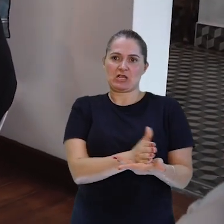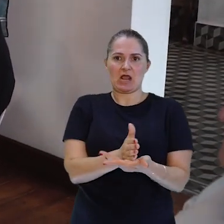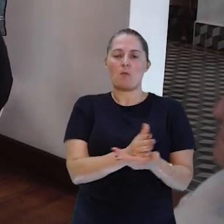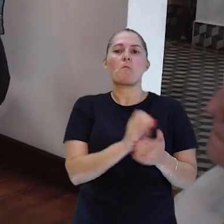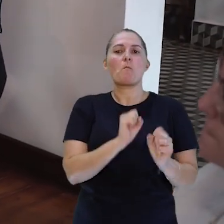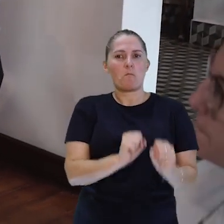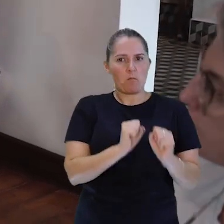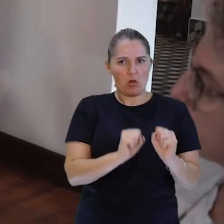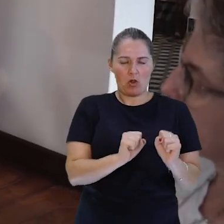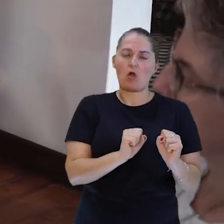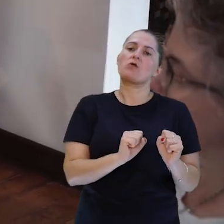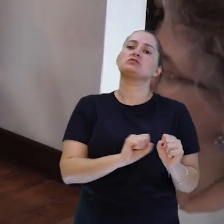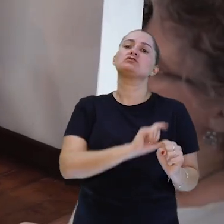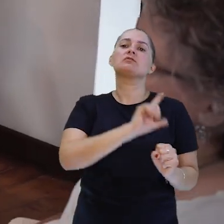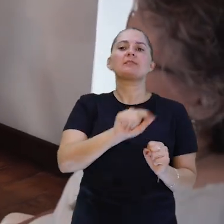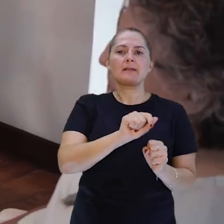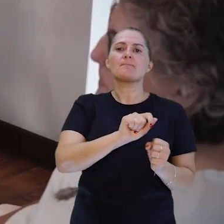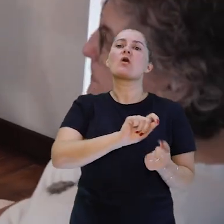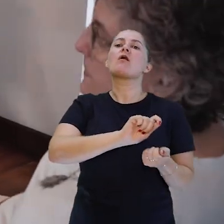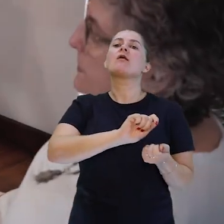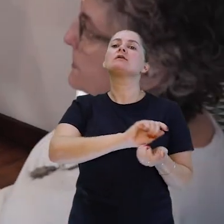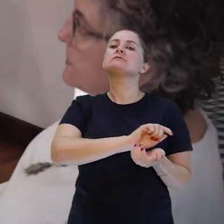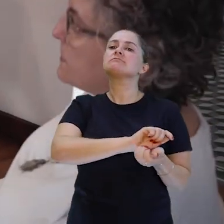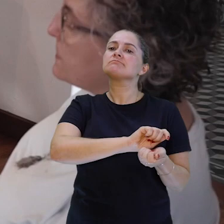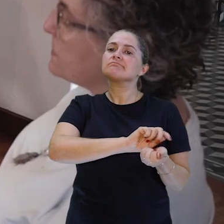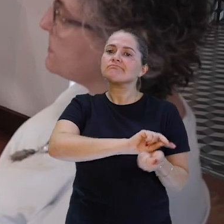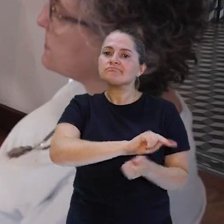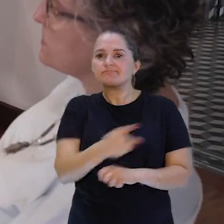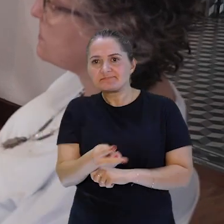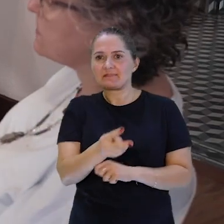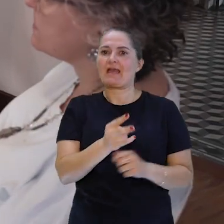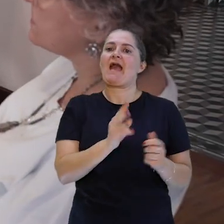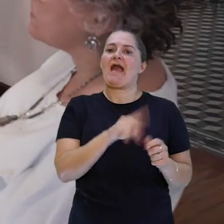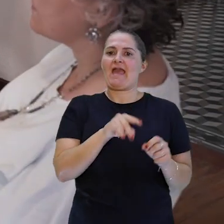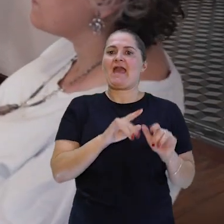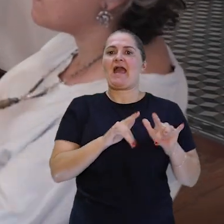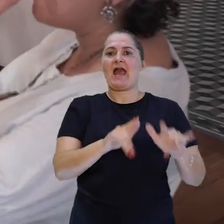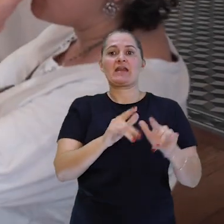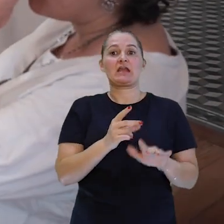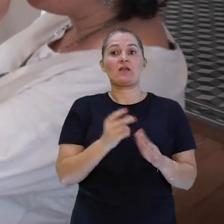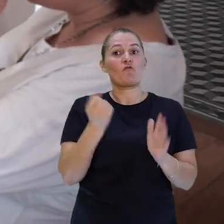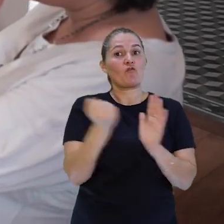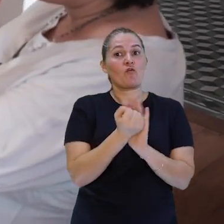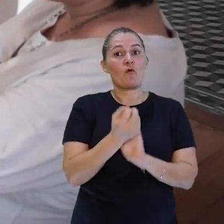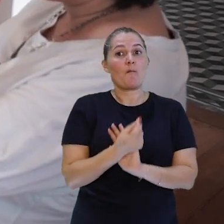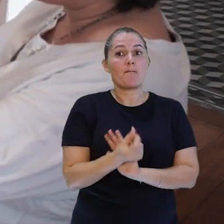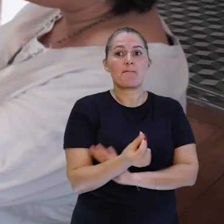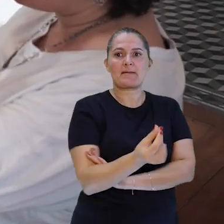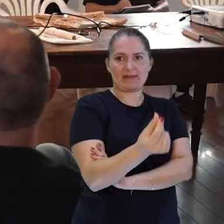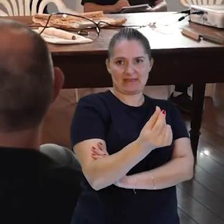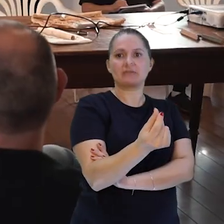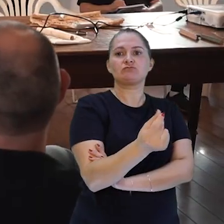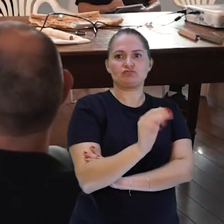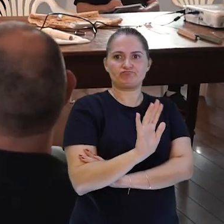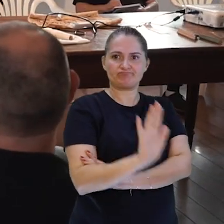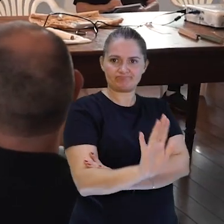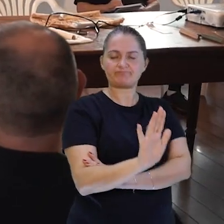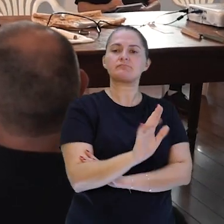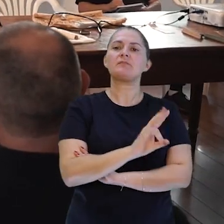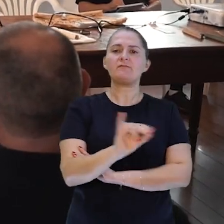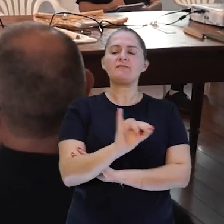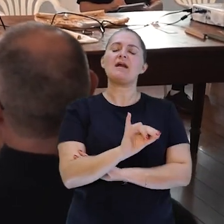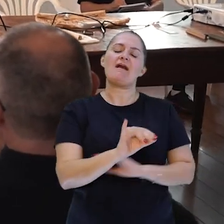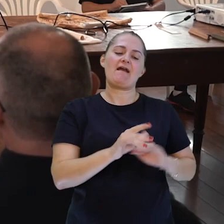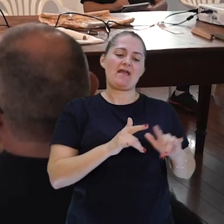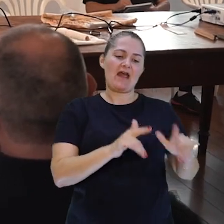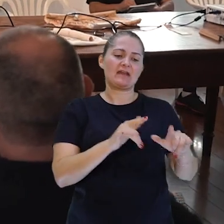por um arquivo intermediário ali que ele pode ser ocupado até ele chegar ao arquivo permanente, né? A função também do